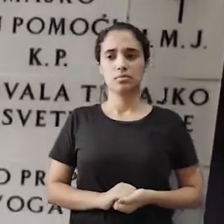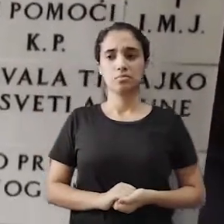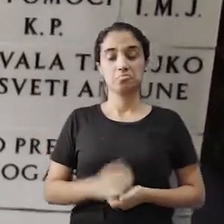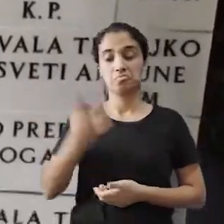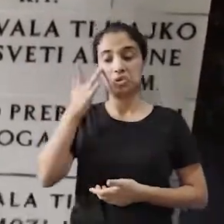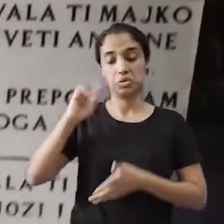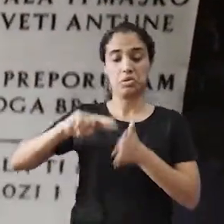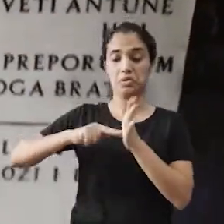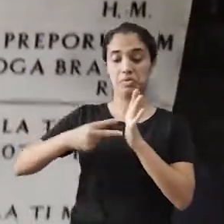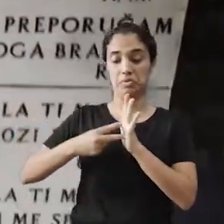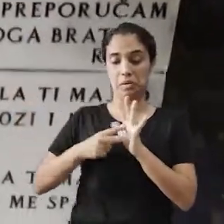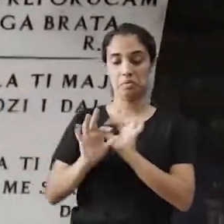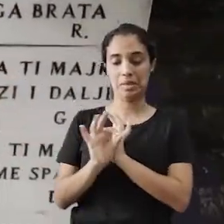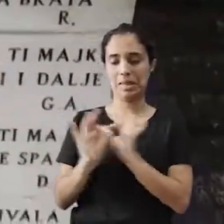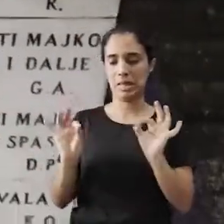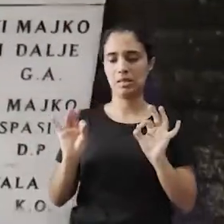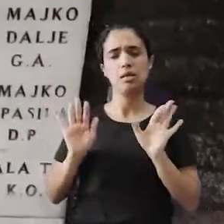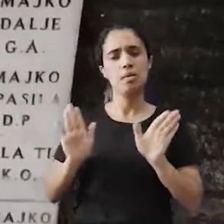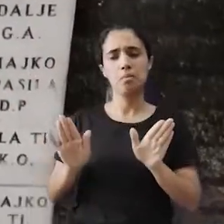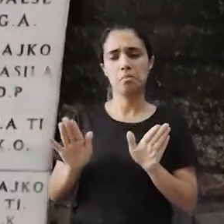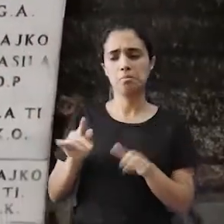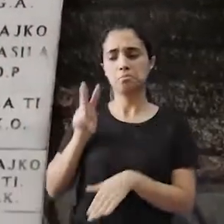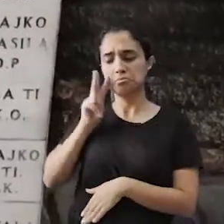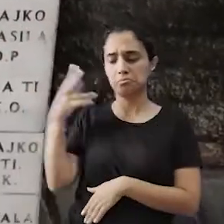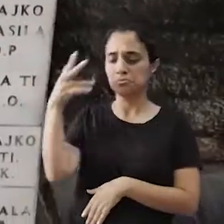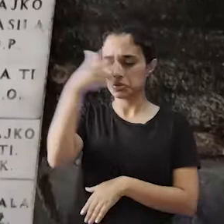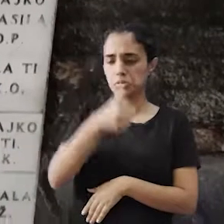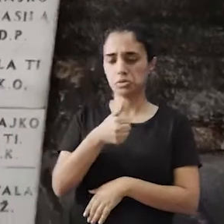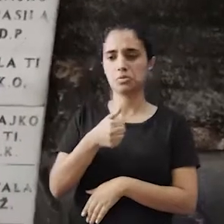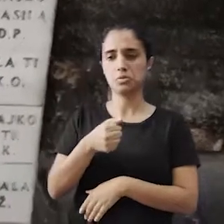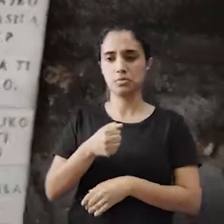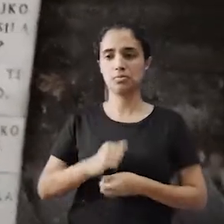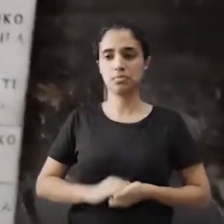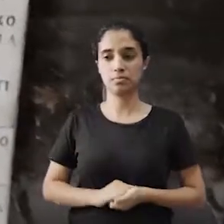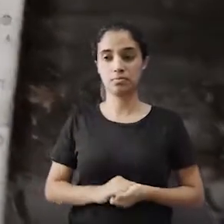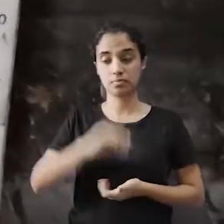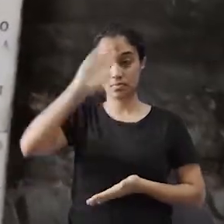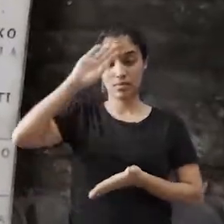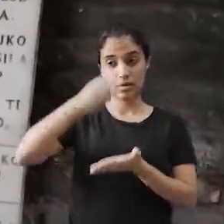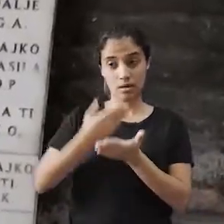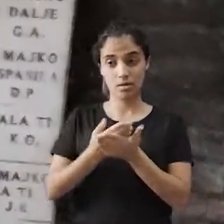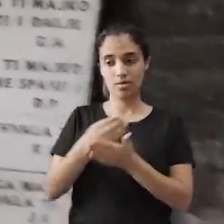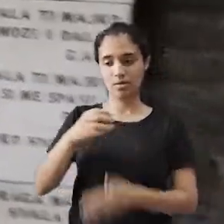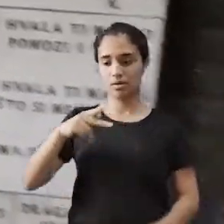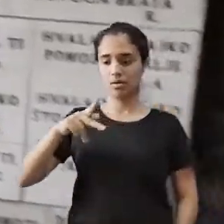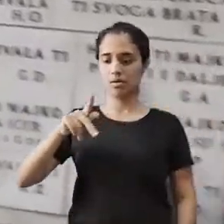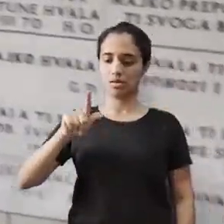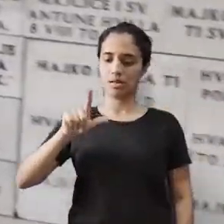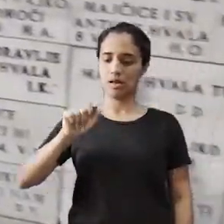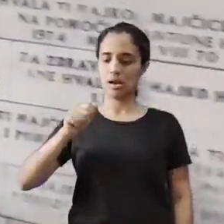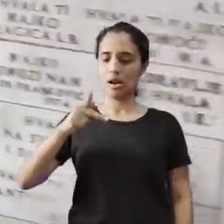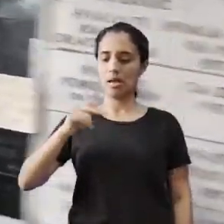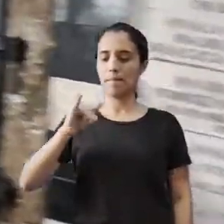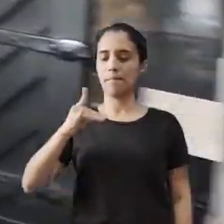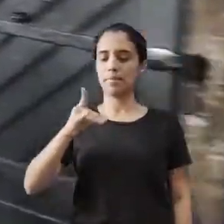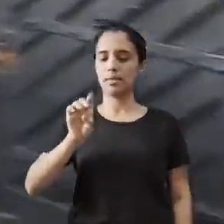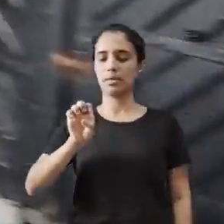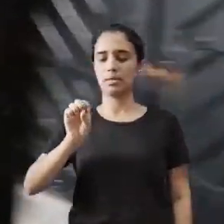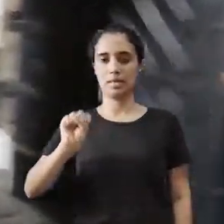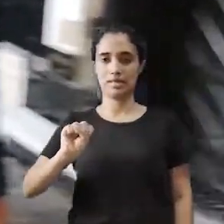que eu não sei o que significa, mas é muito bonito, provavelmente são lápides,